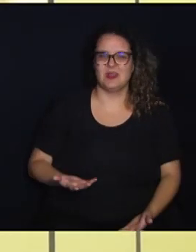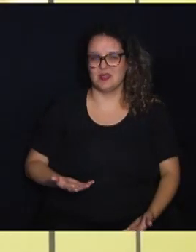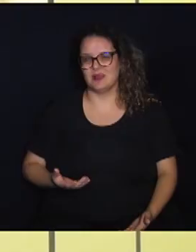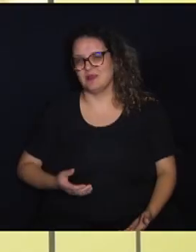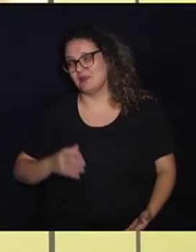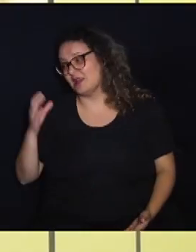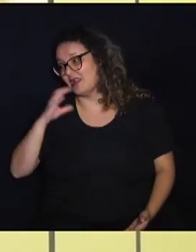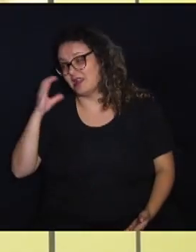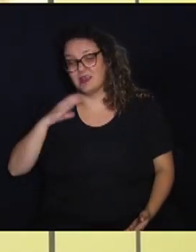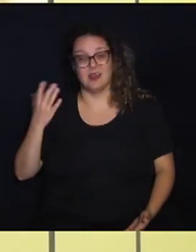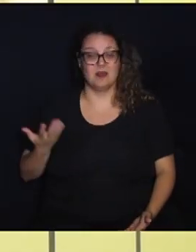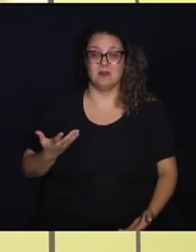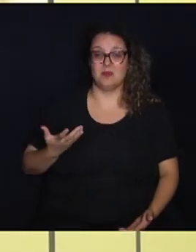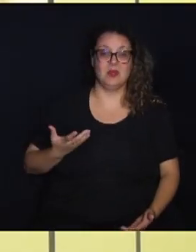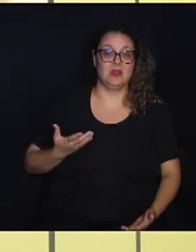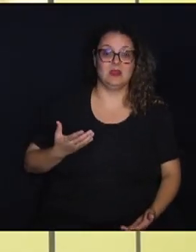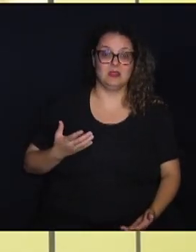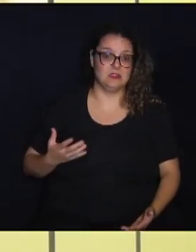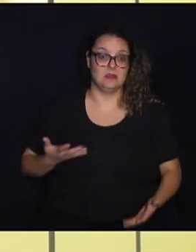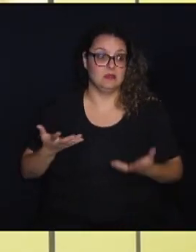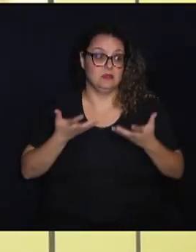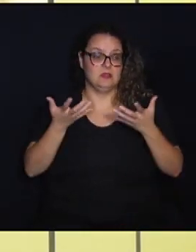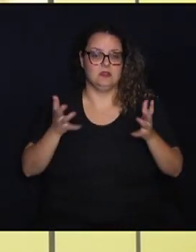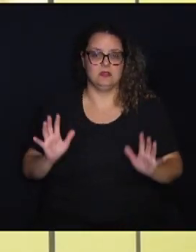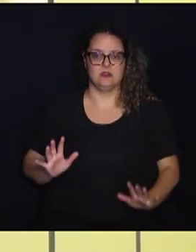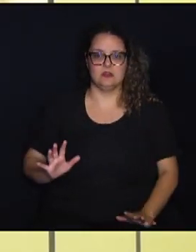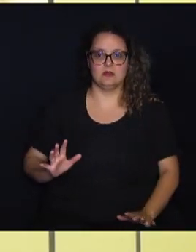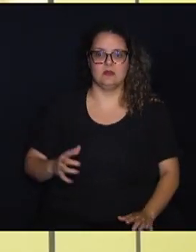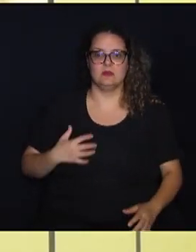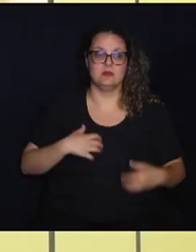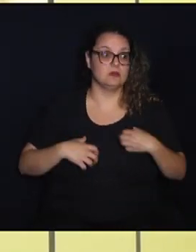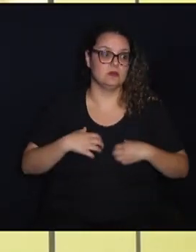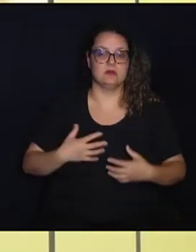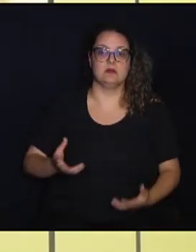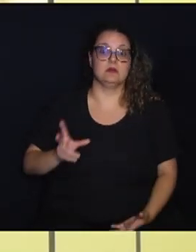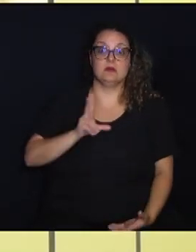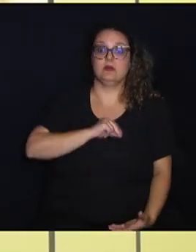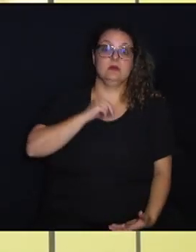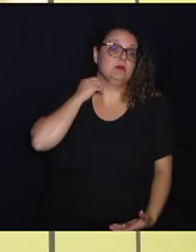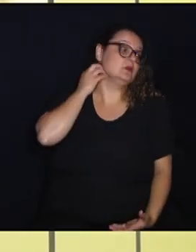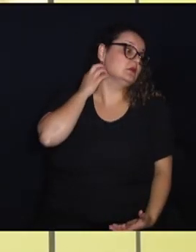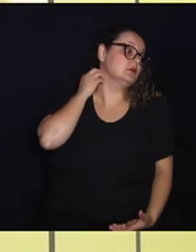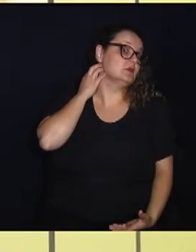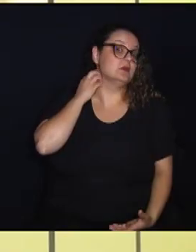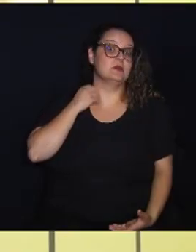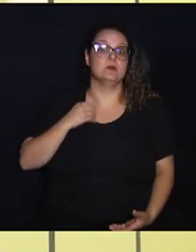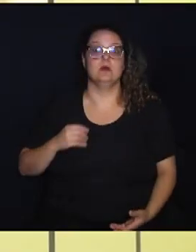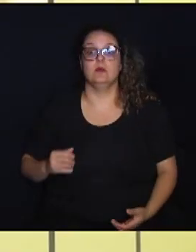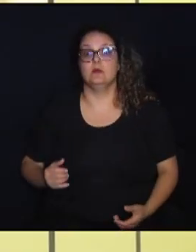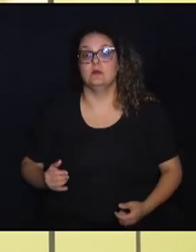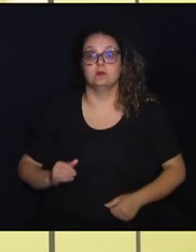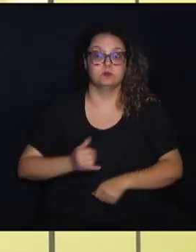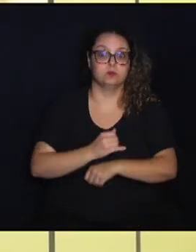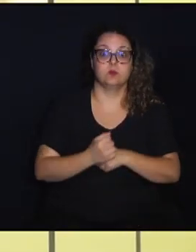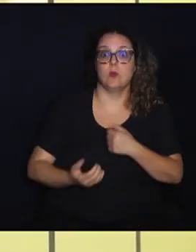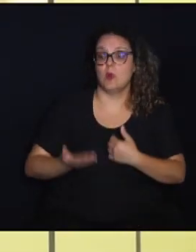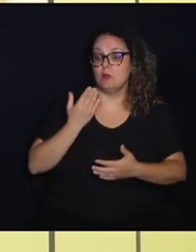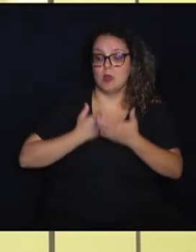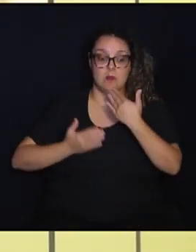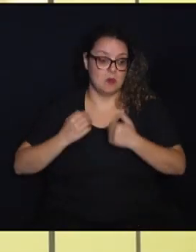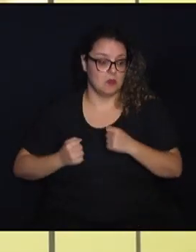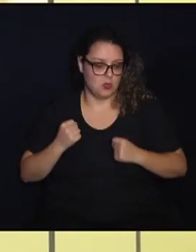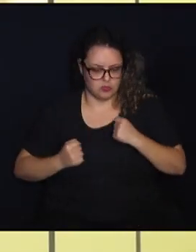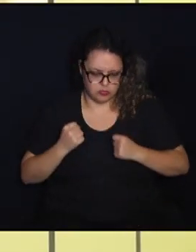rápido, vai com aquela sede ao pote que é de desespero. Nossa, eu perdi 2, 3 quilos, deixa eu correr, comer, já